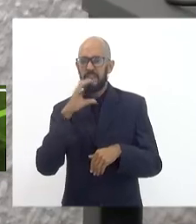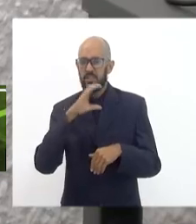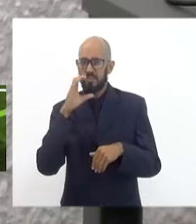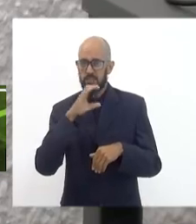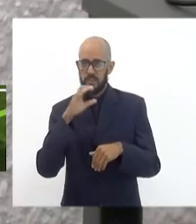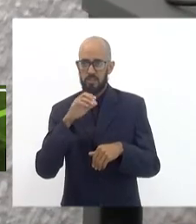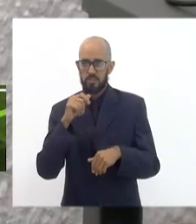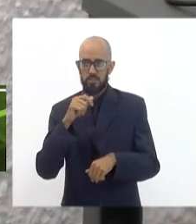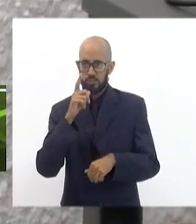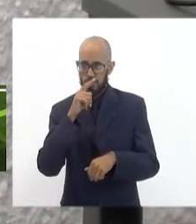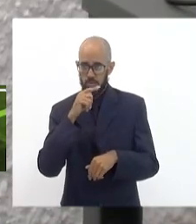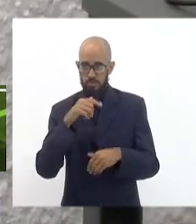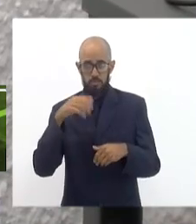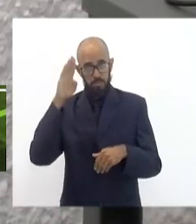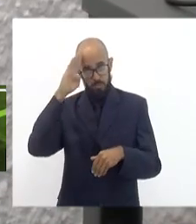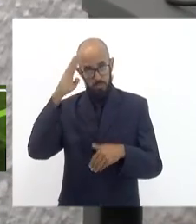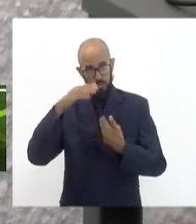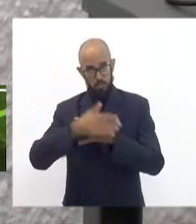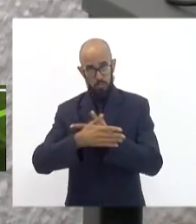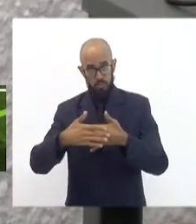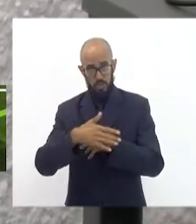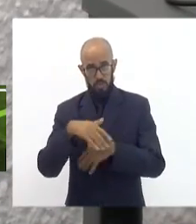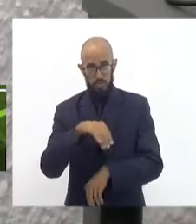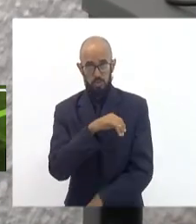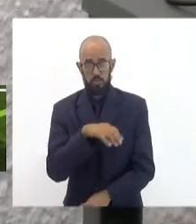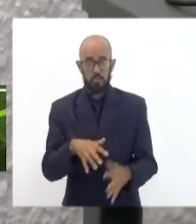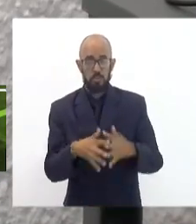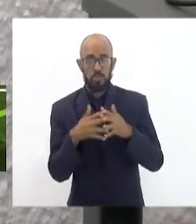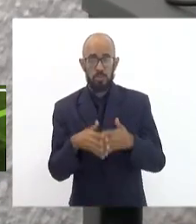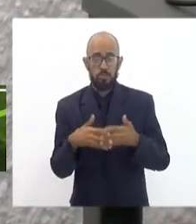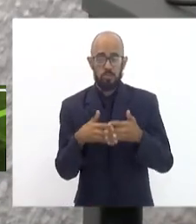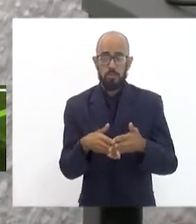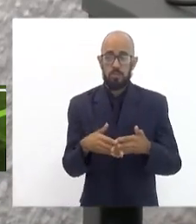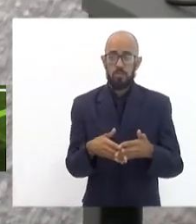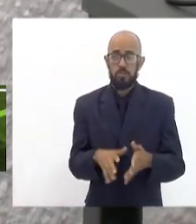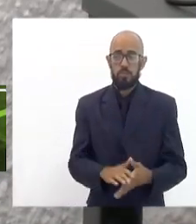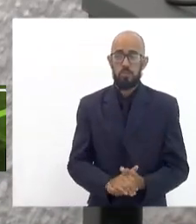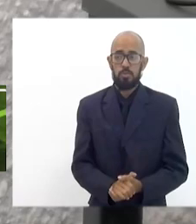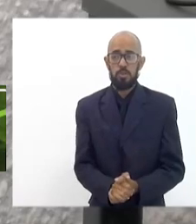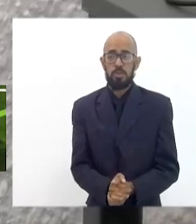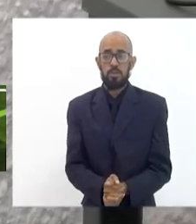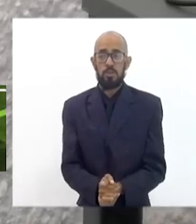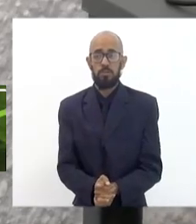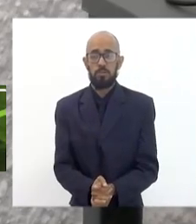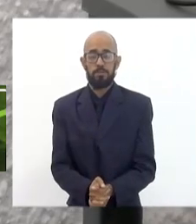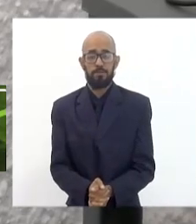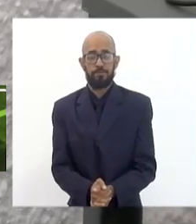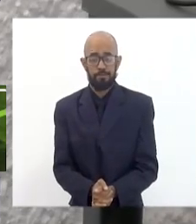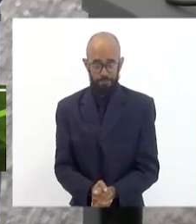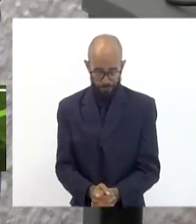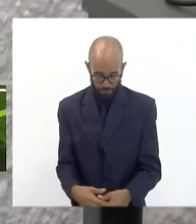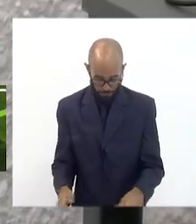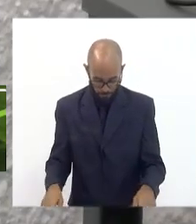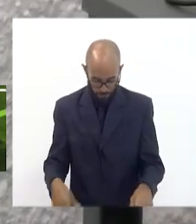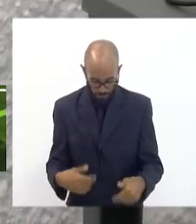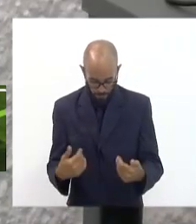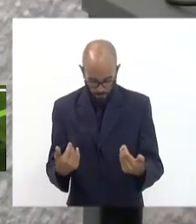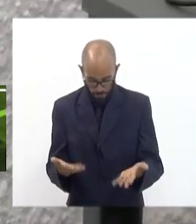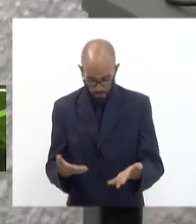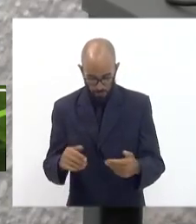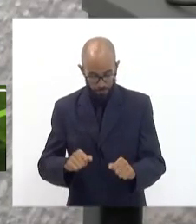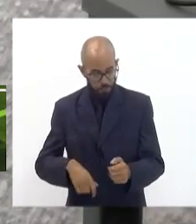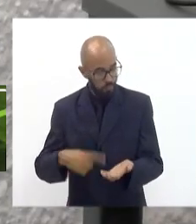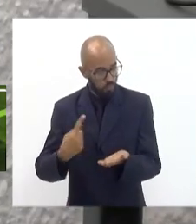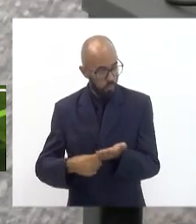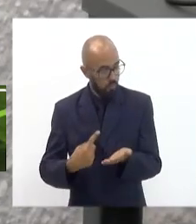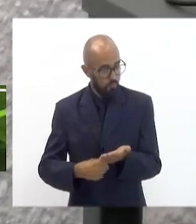nervoso que somente no centro histórico de Petrópolis então nós é Teoricamente tá garantir o recurso convênio com